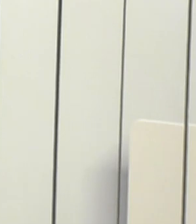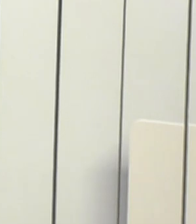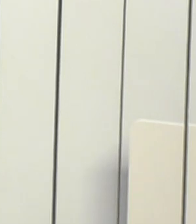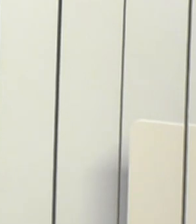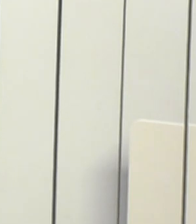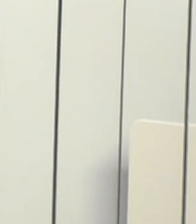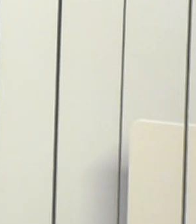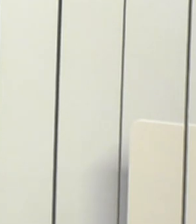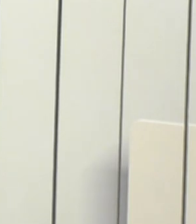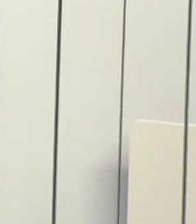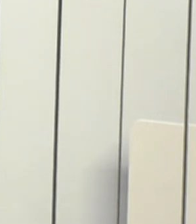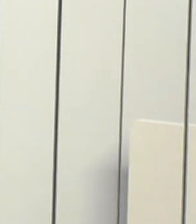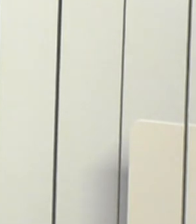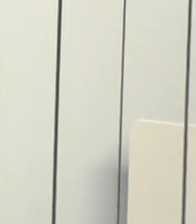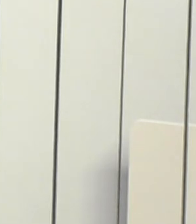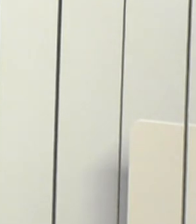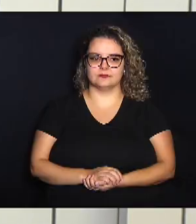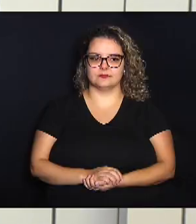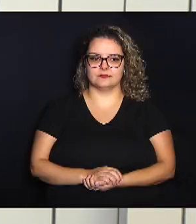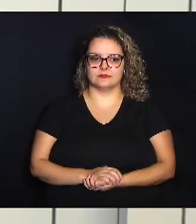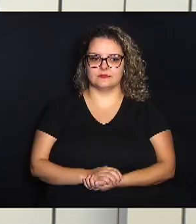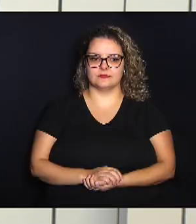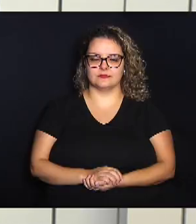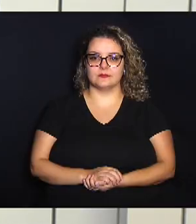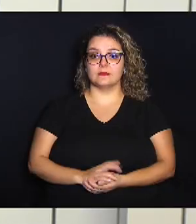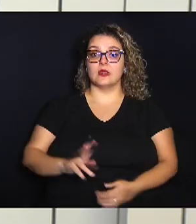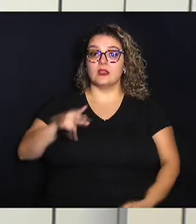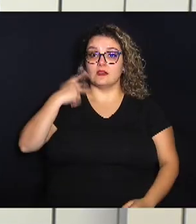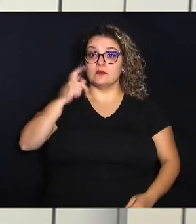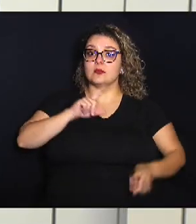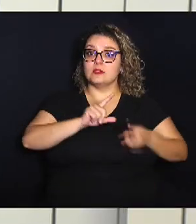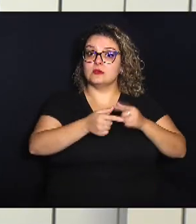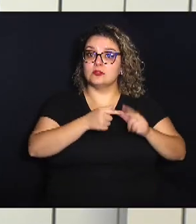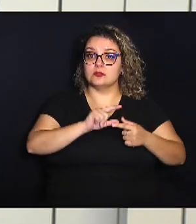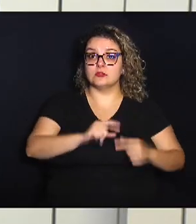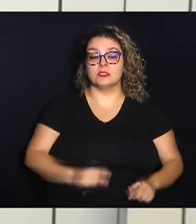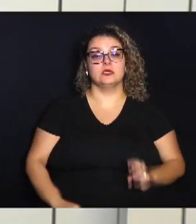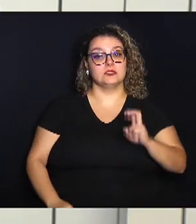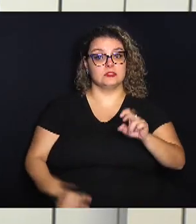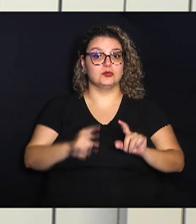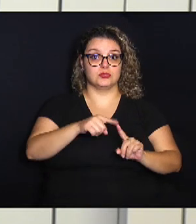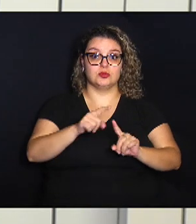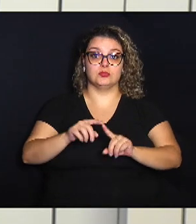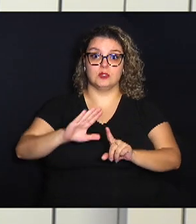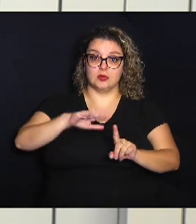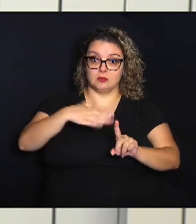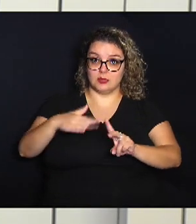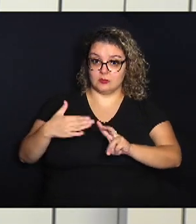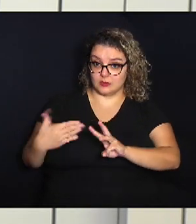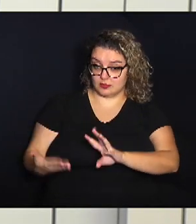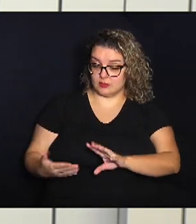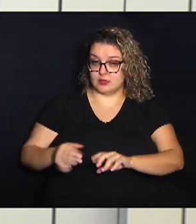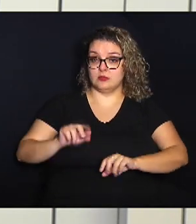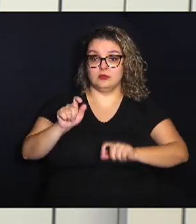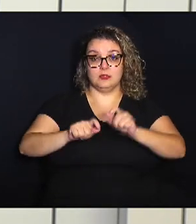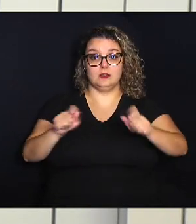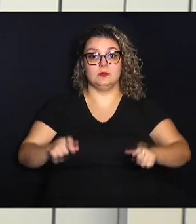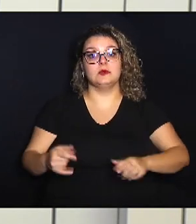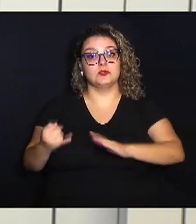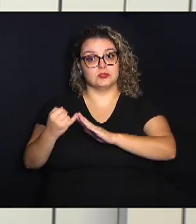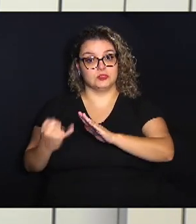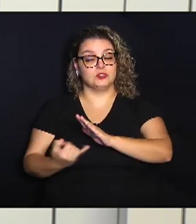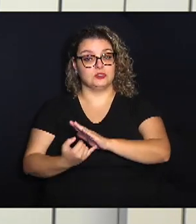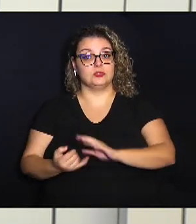Vereador Major Jaime entrega 5 tipos distintos de honrarias a personalidades e entidades